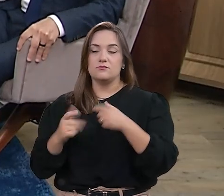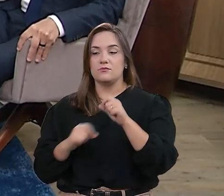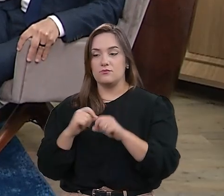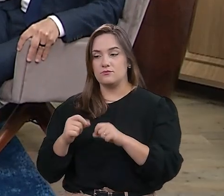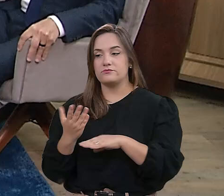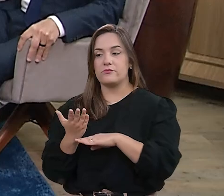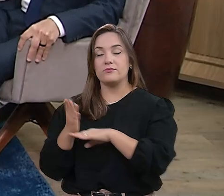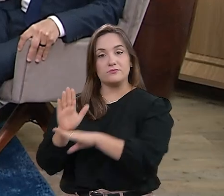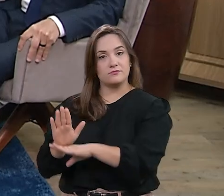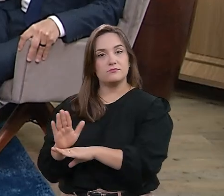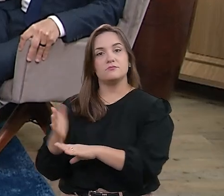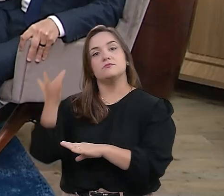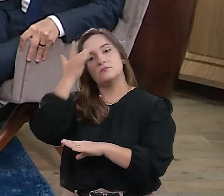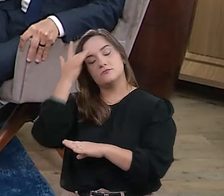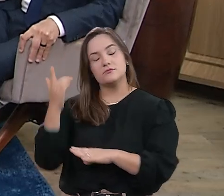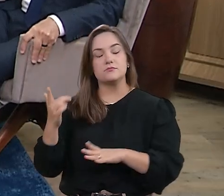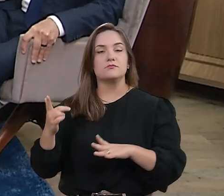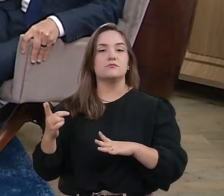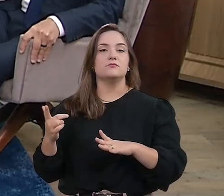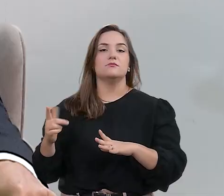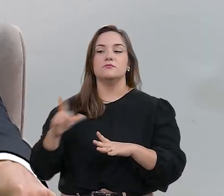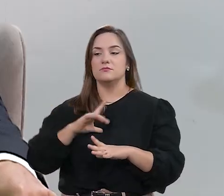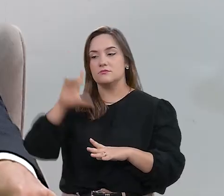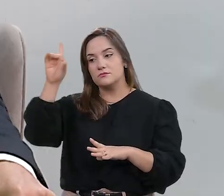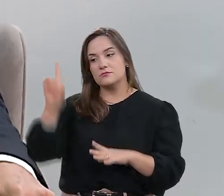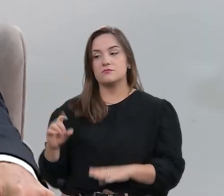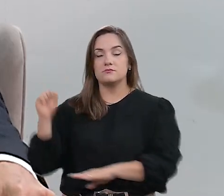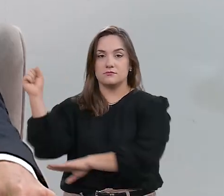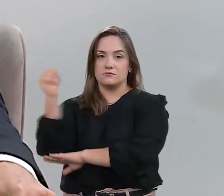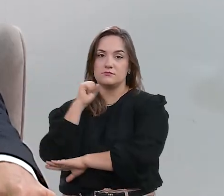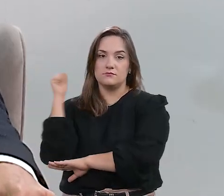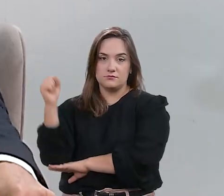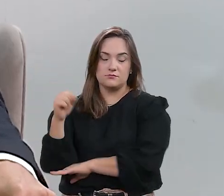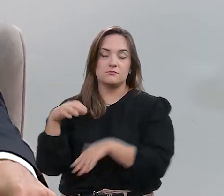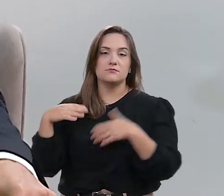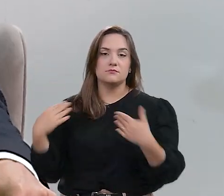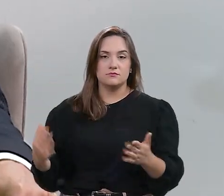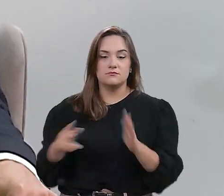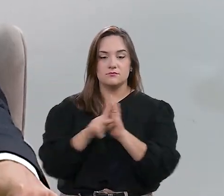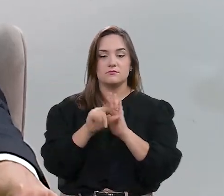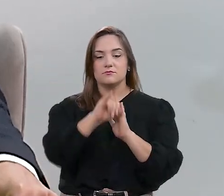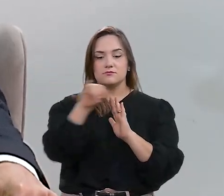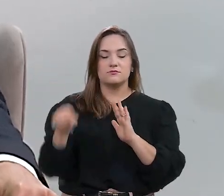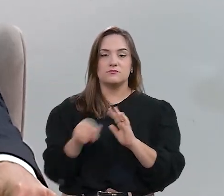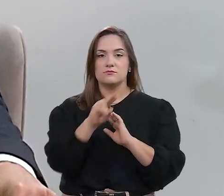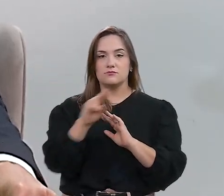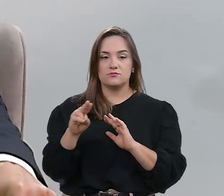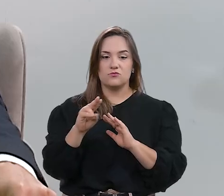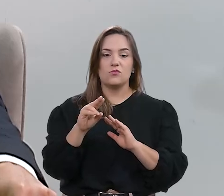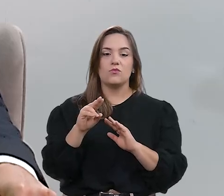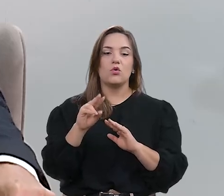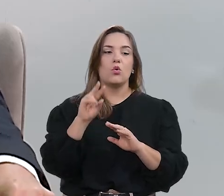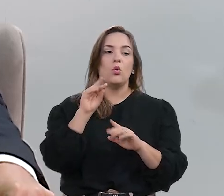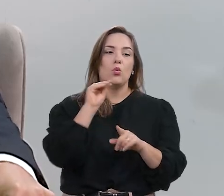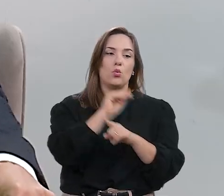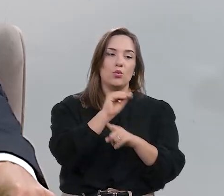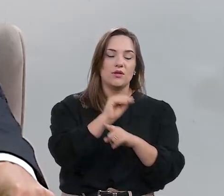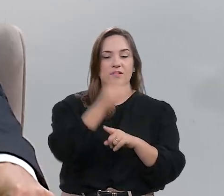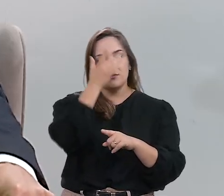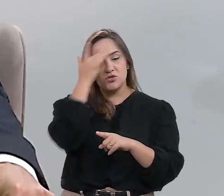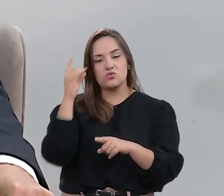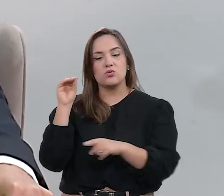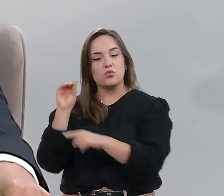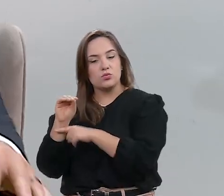quem cuida de uma pessoa com deficiência grave. O projeto chama Cuidar de Quem Cuida, né?